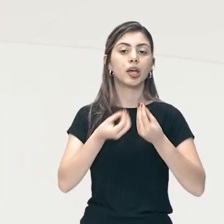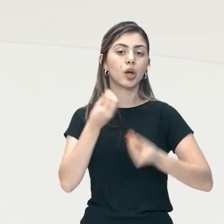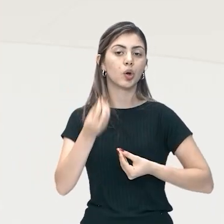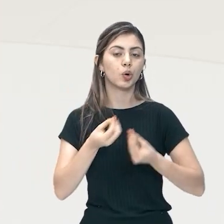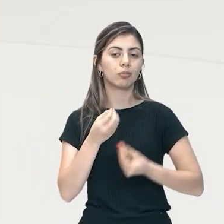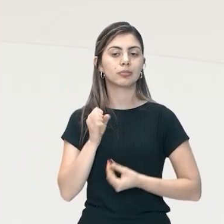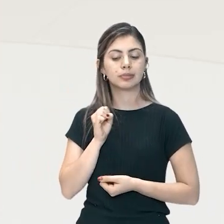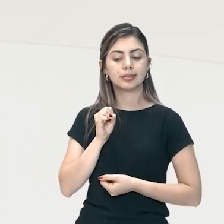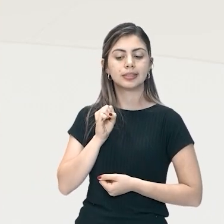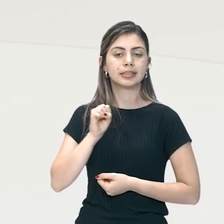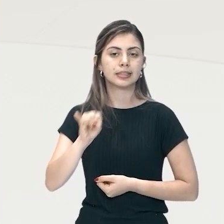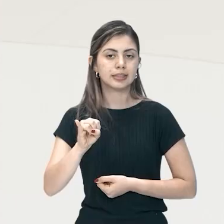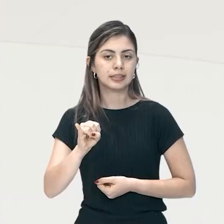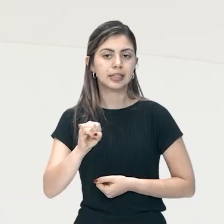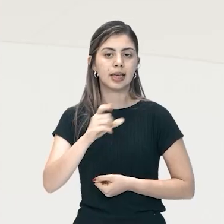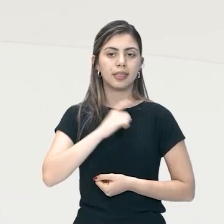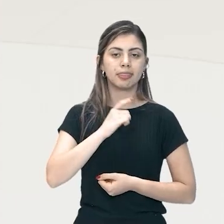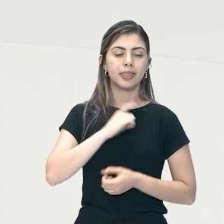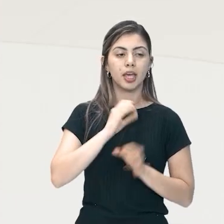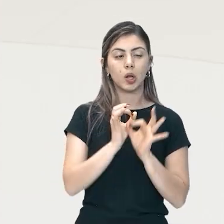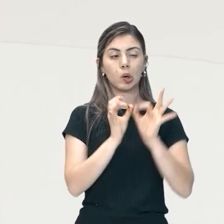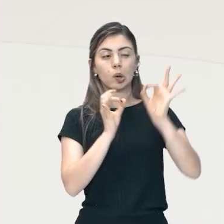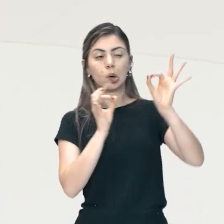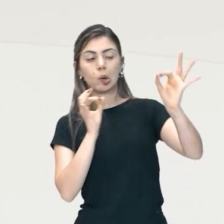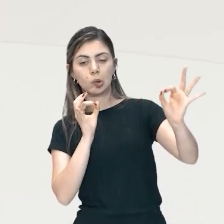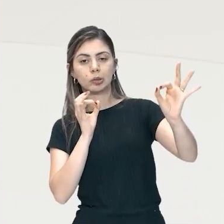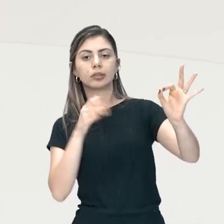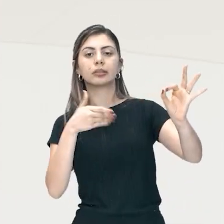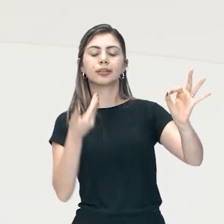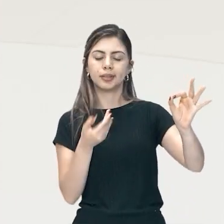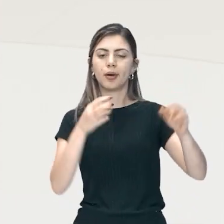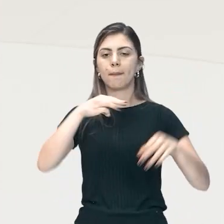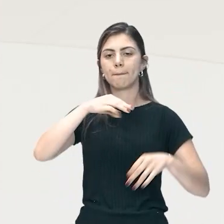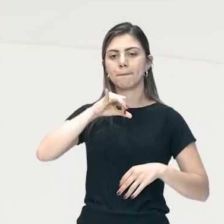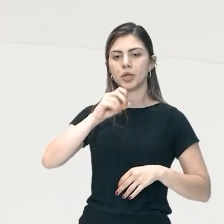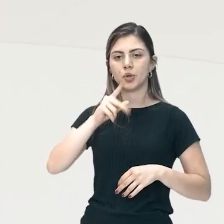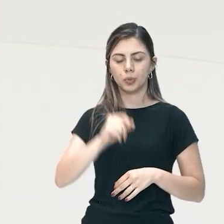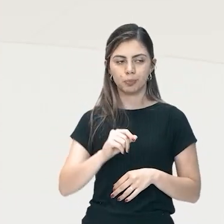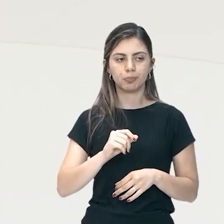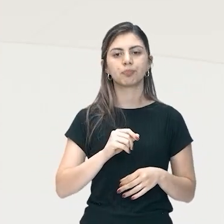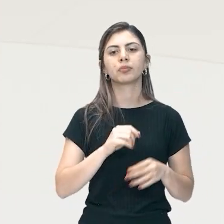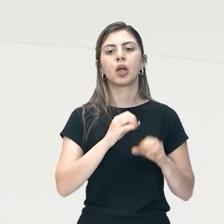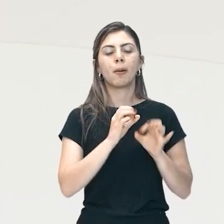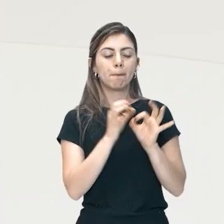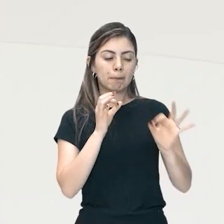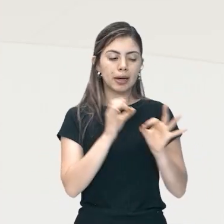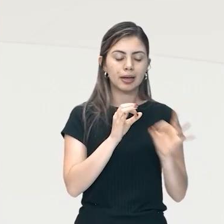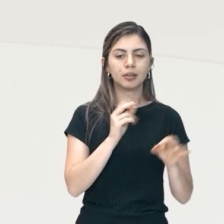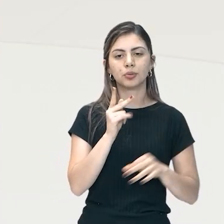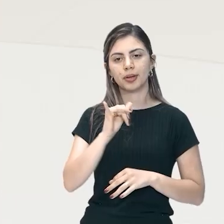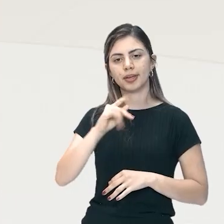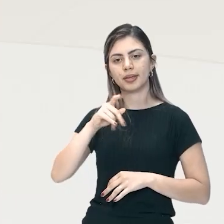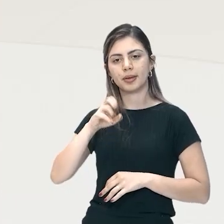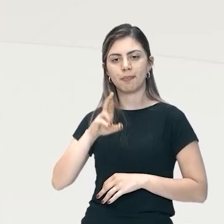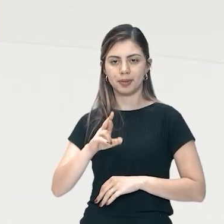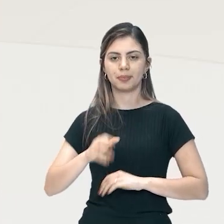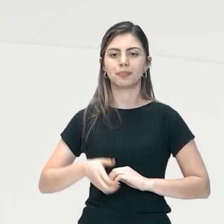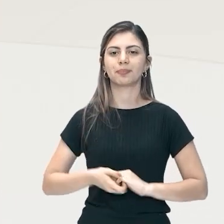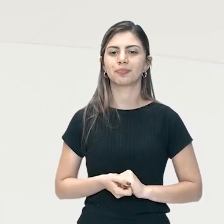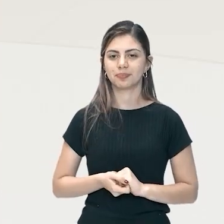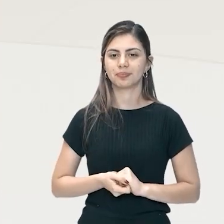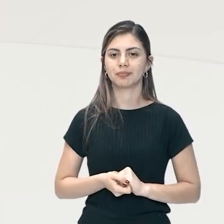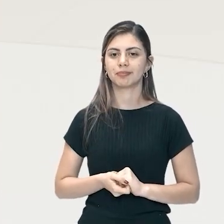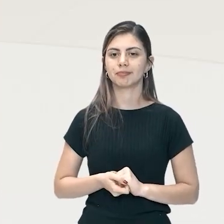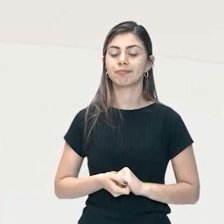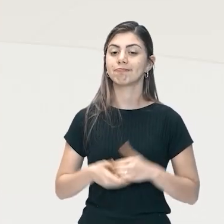se vier no valor para longe, é porque tem miopia. Se vier no valor para perto, é porque tu tem hipermetropia.